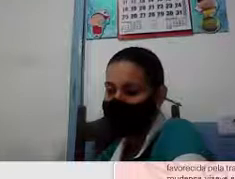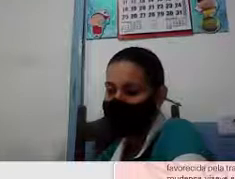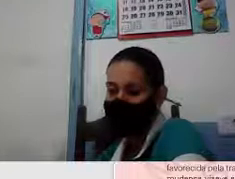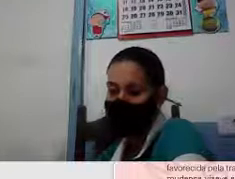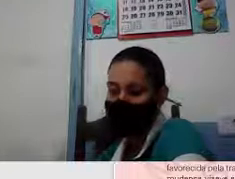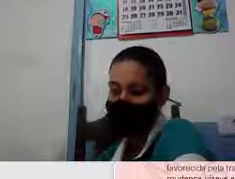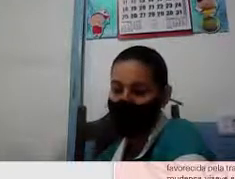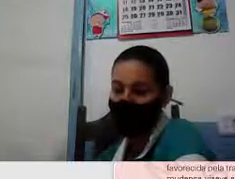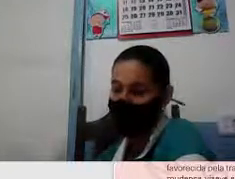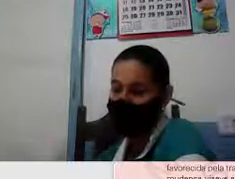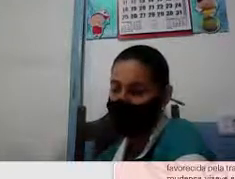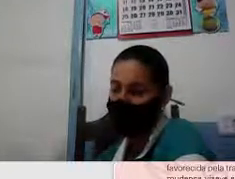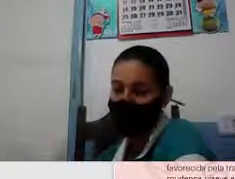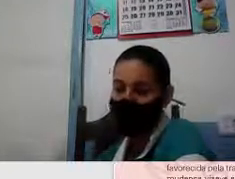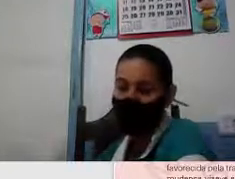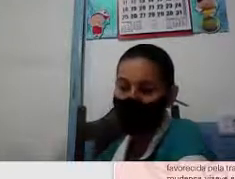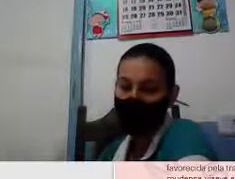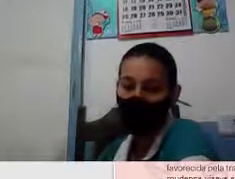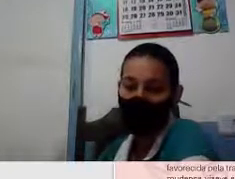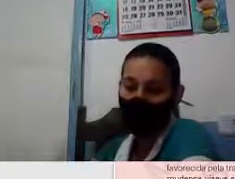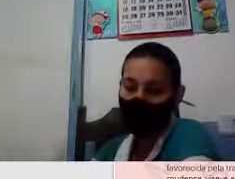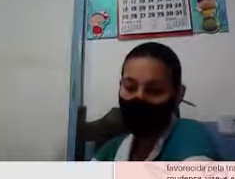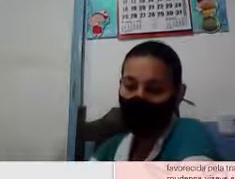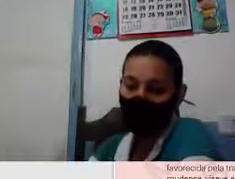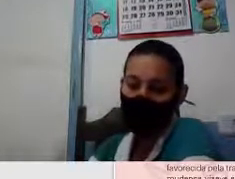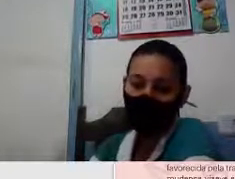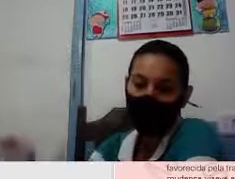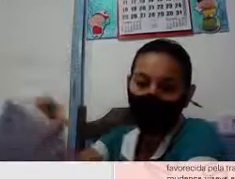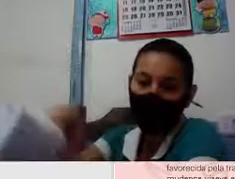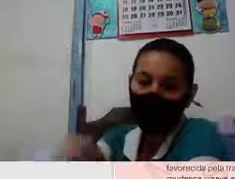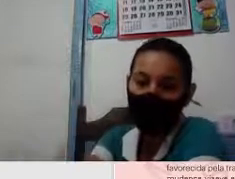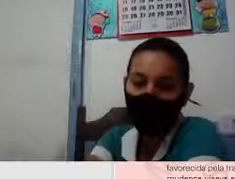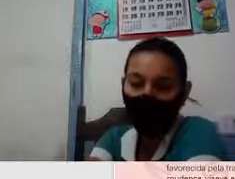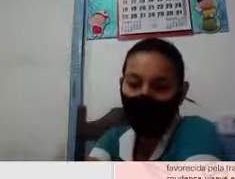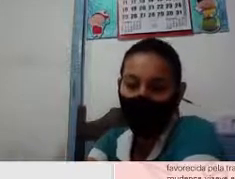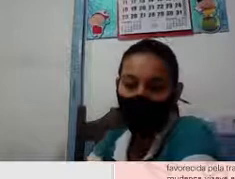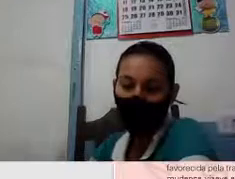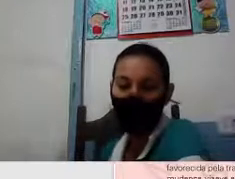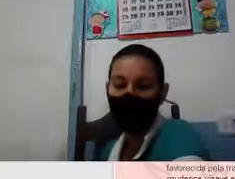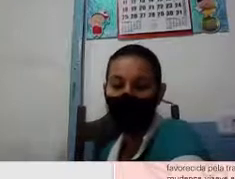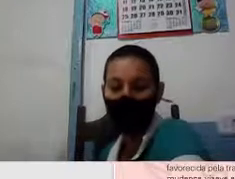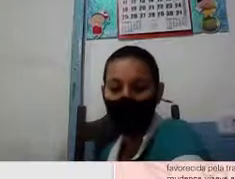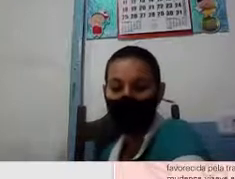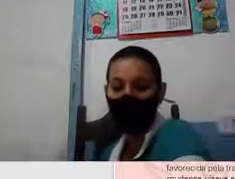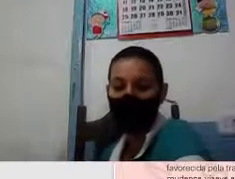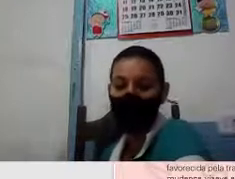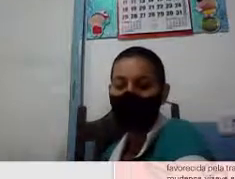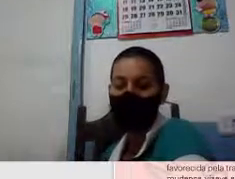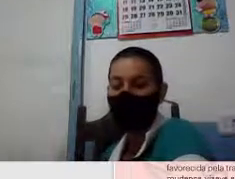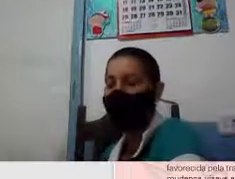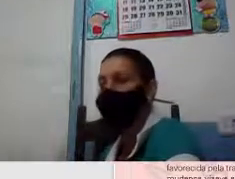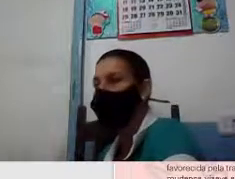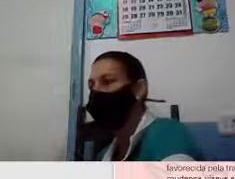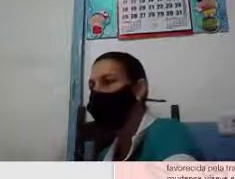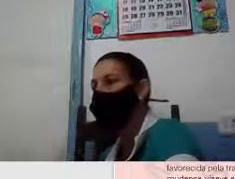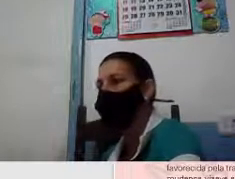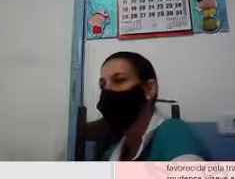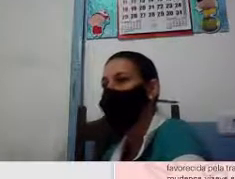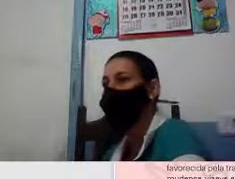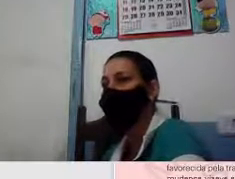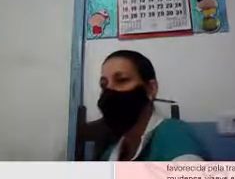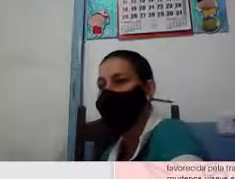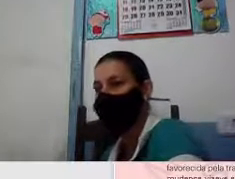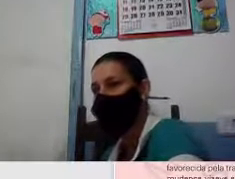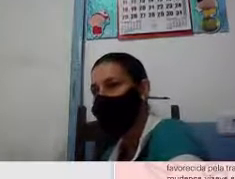vocês precisam saber sobre, né, o arcadismo. Então, ele busca priorizar a natureza,